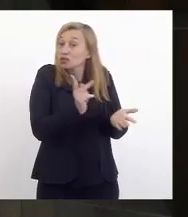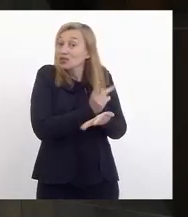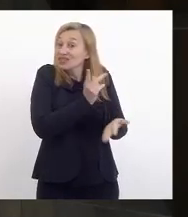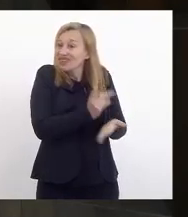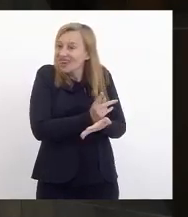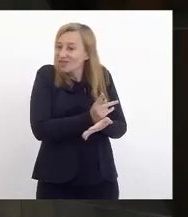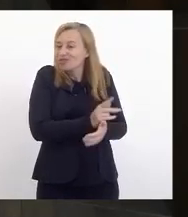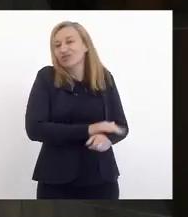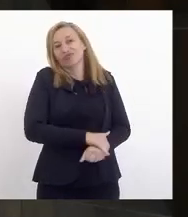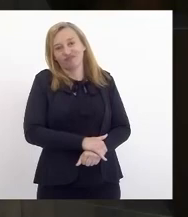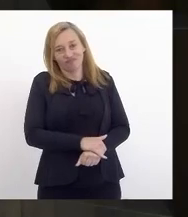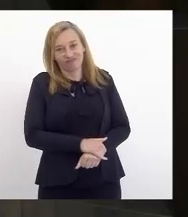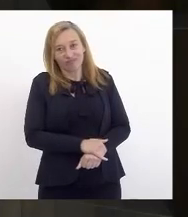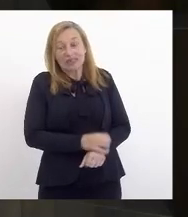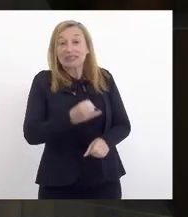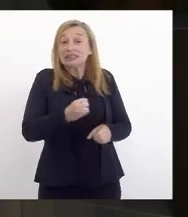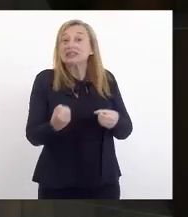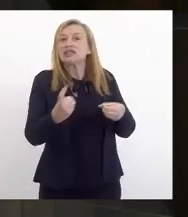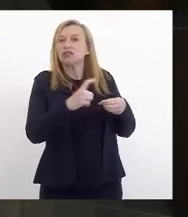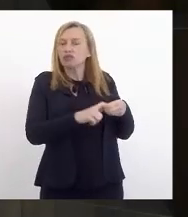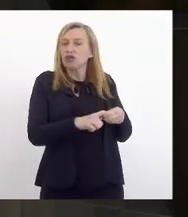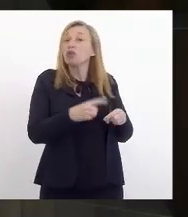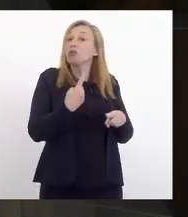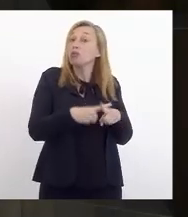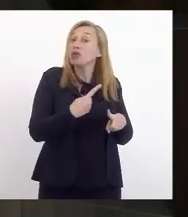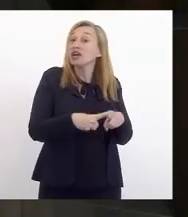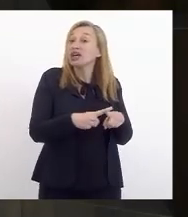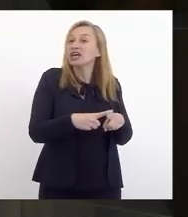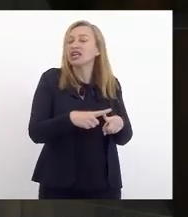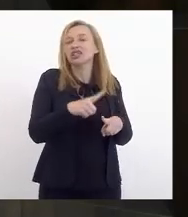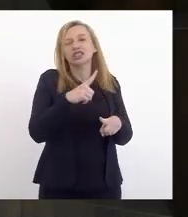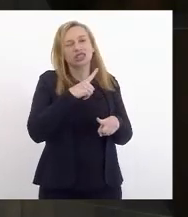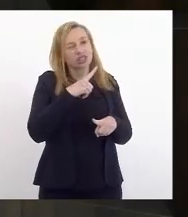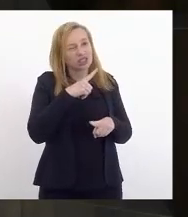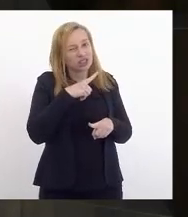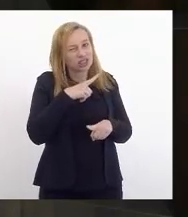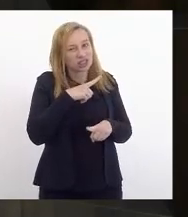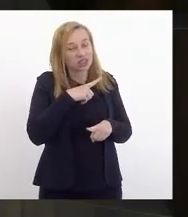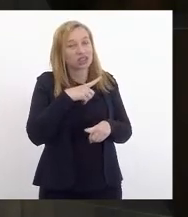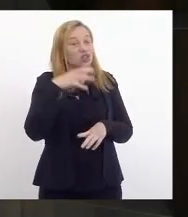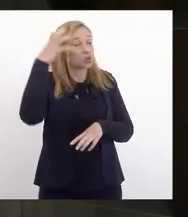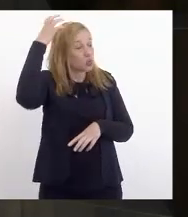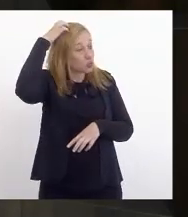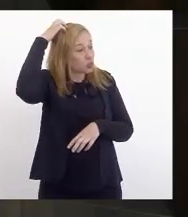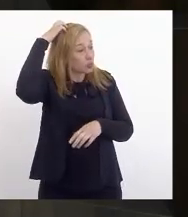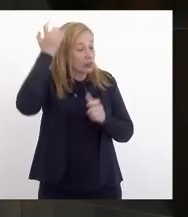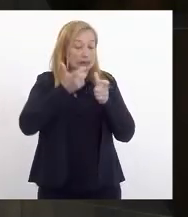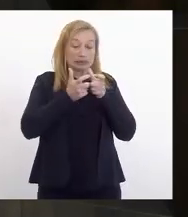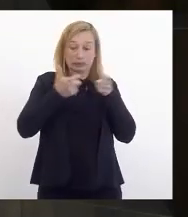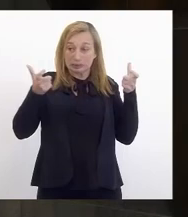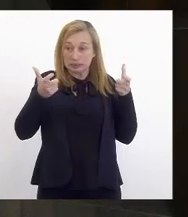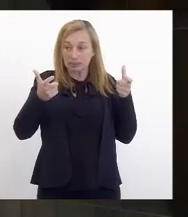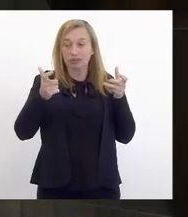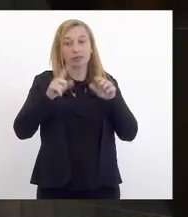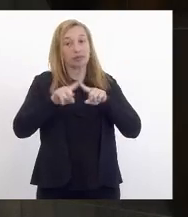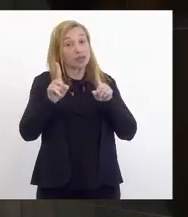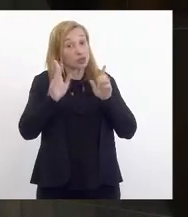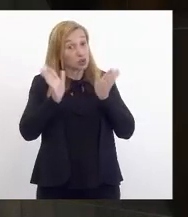previstas. E se devolveu é porque tinham imensa culpa. Mas